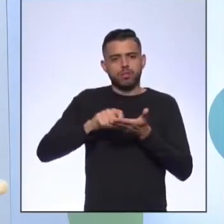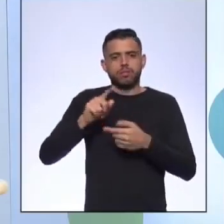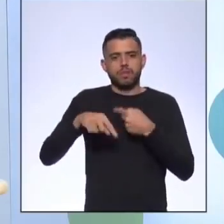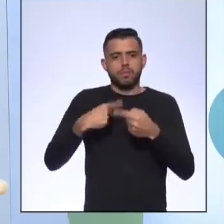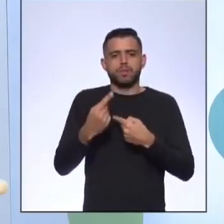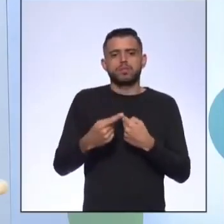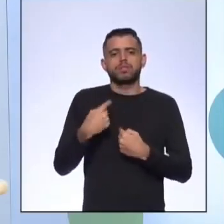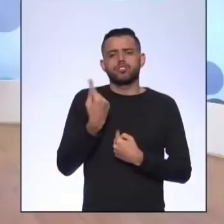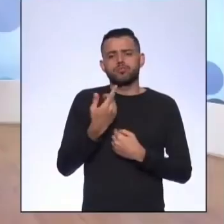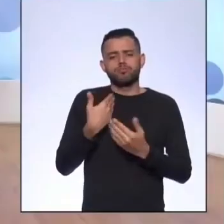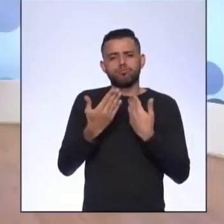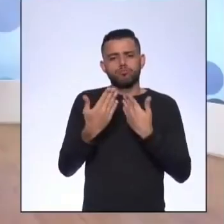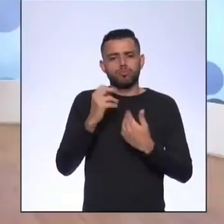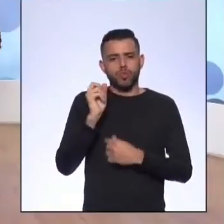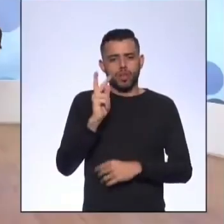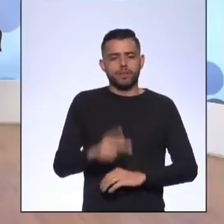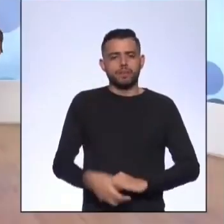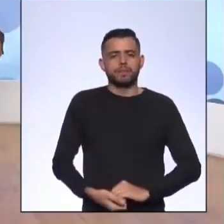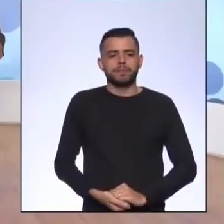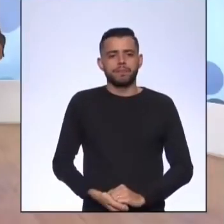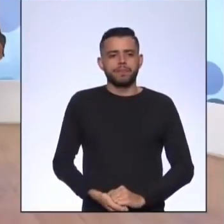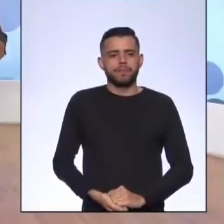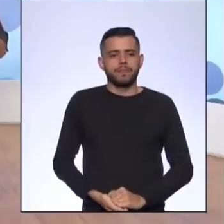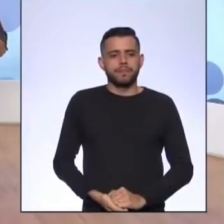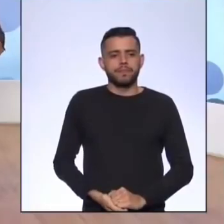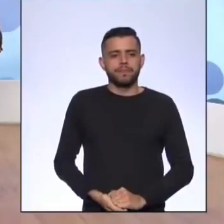vai interagir com a gente, beleza?